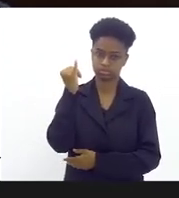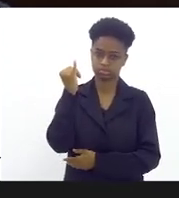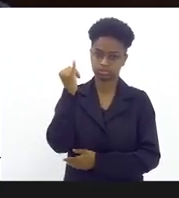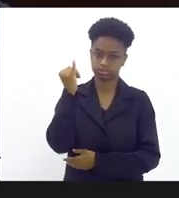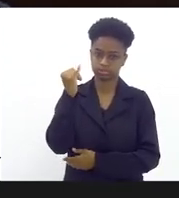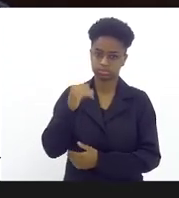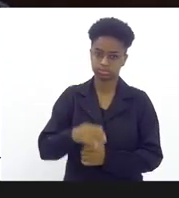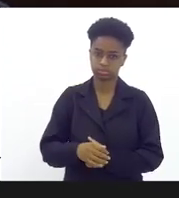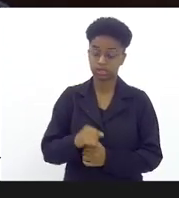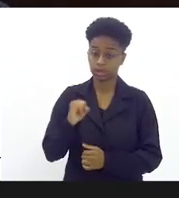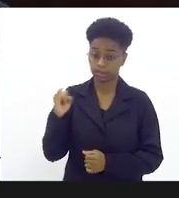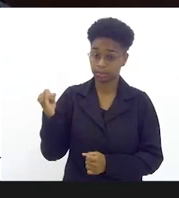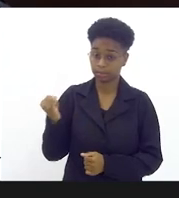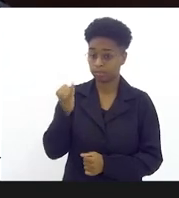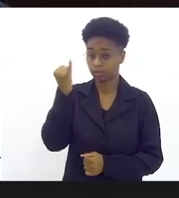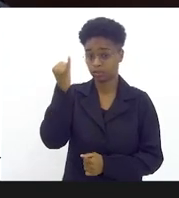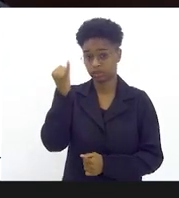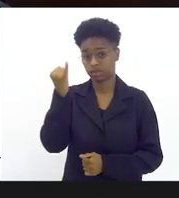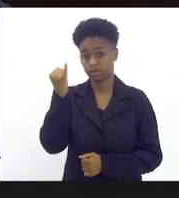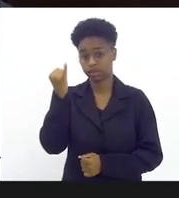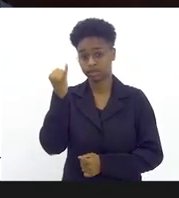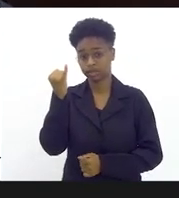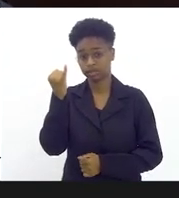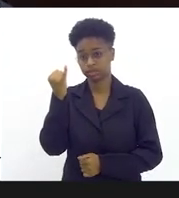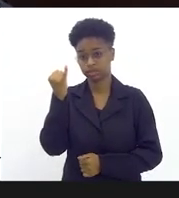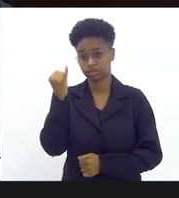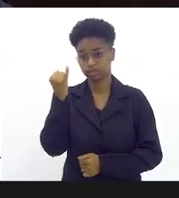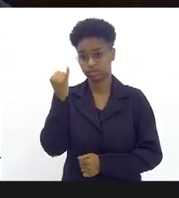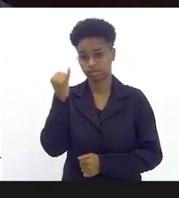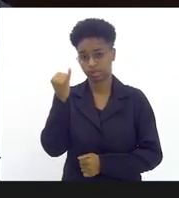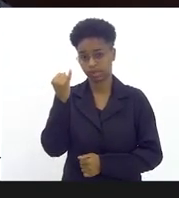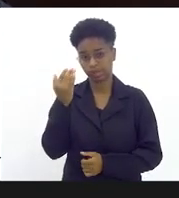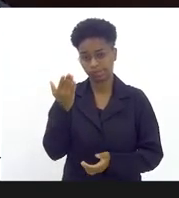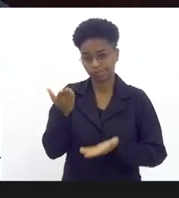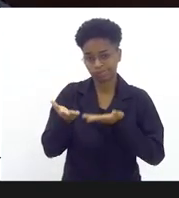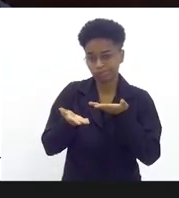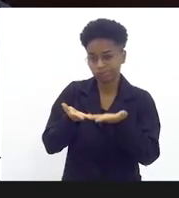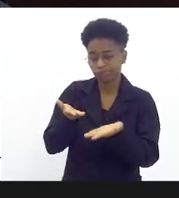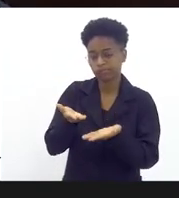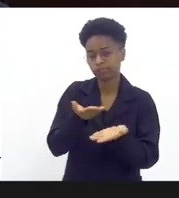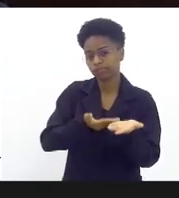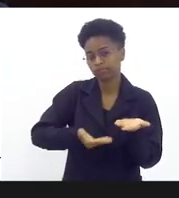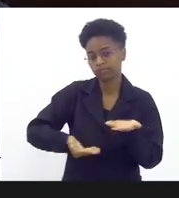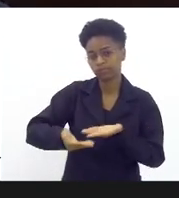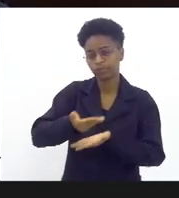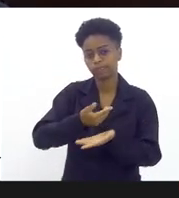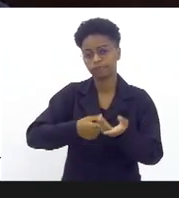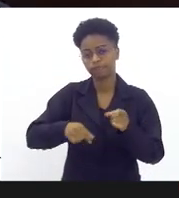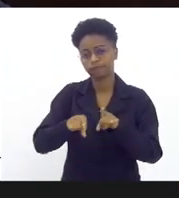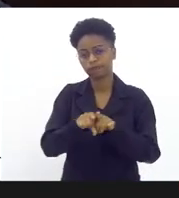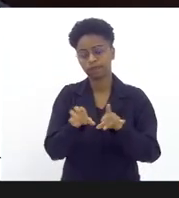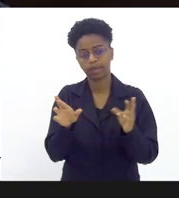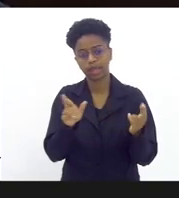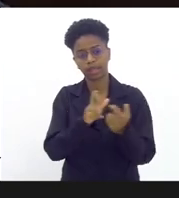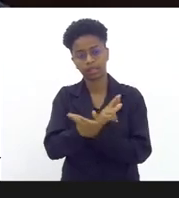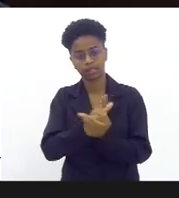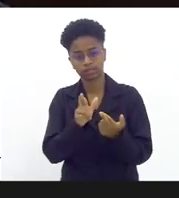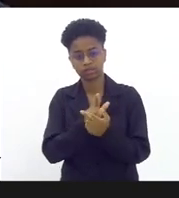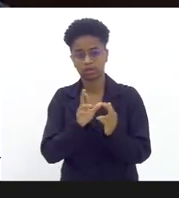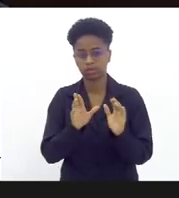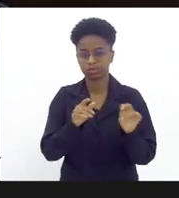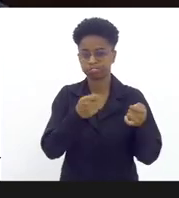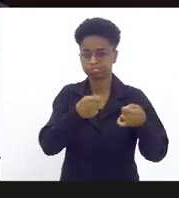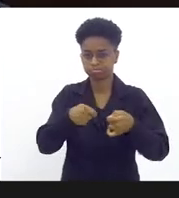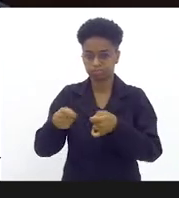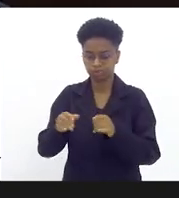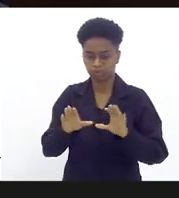servir como meio de relação entre as demandas dessa comunidade